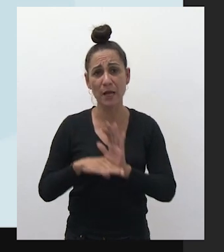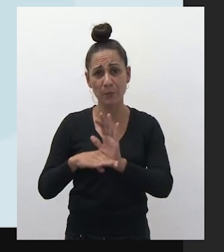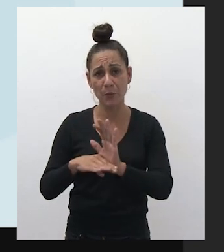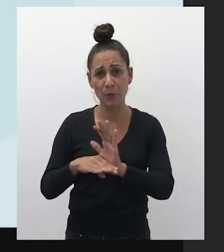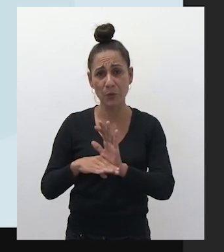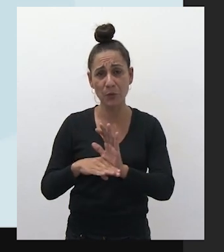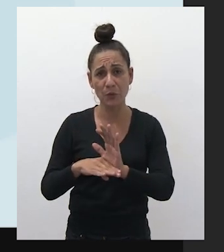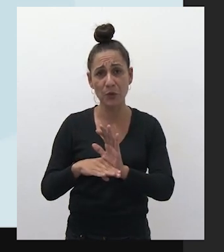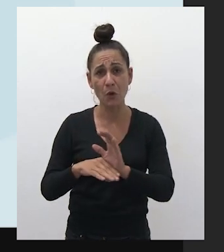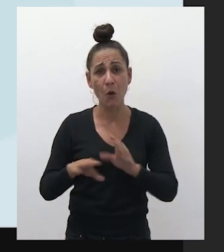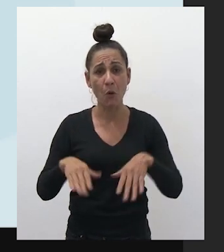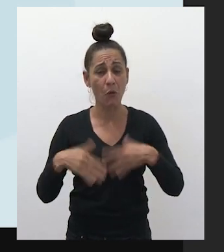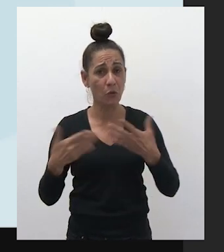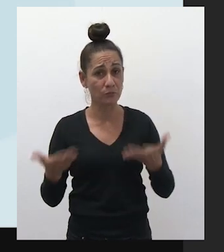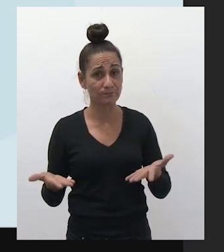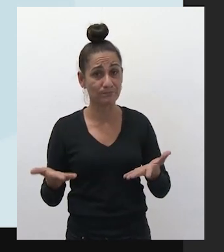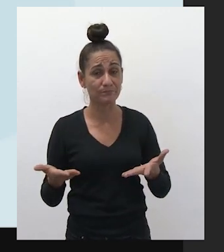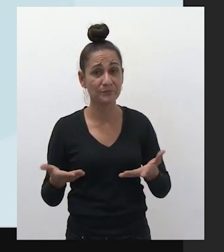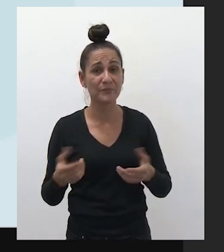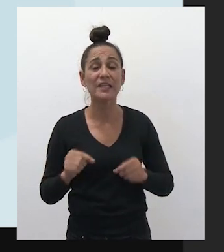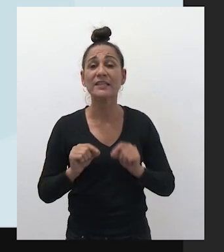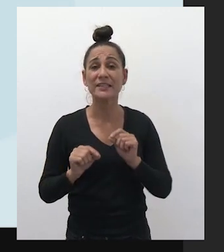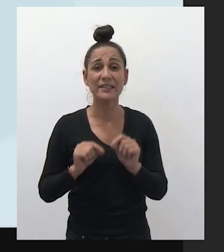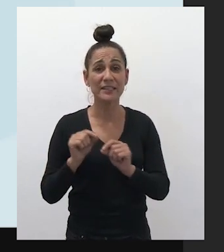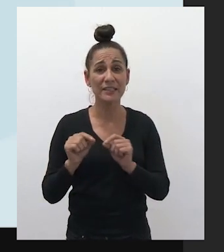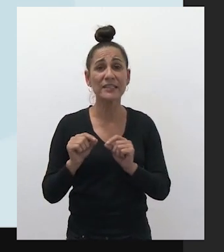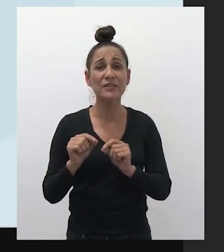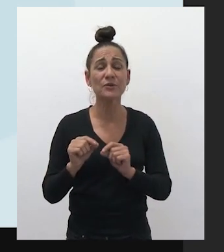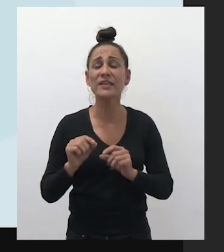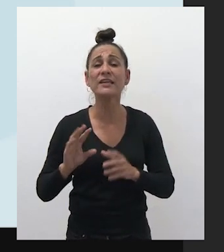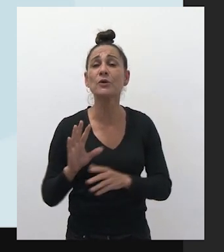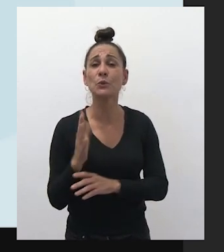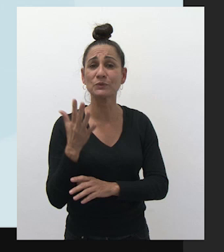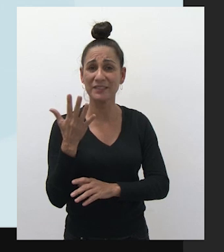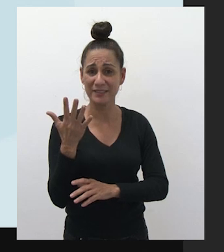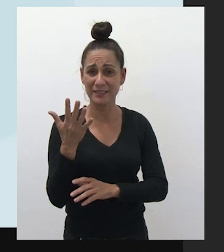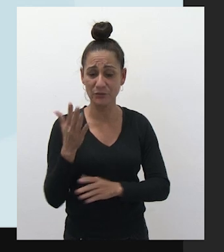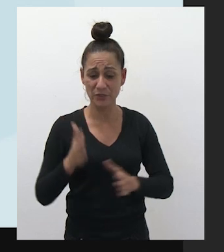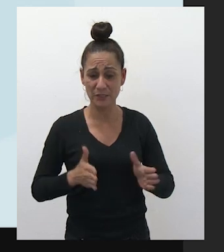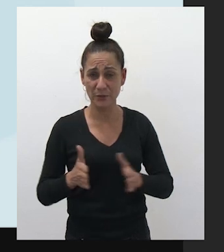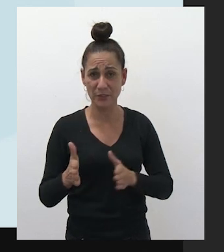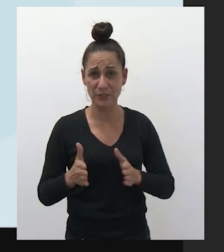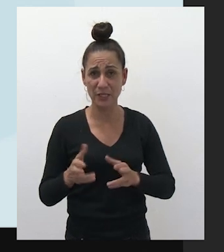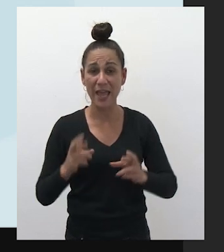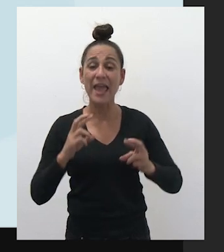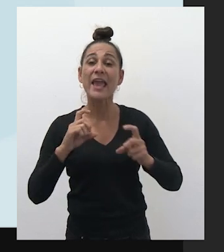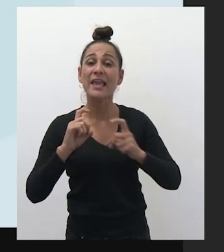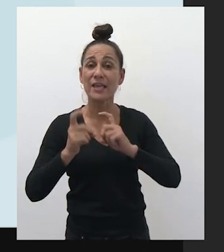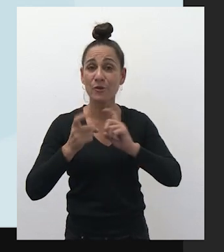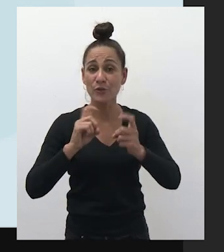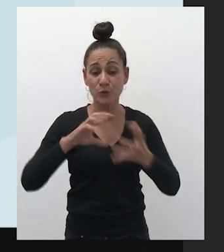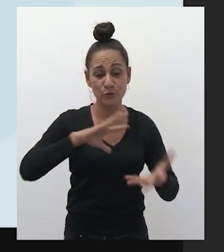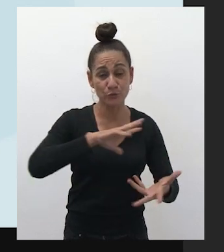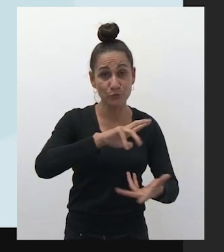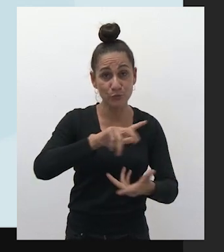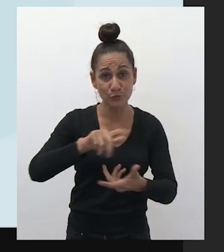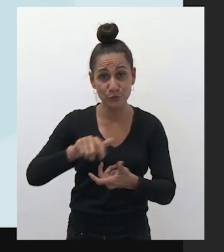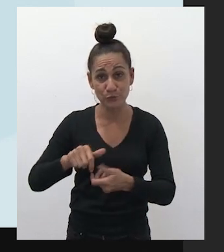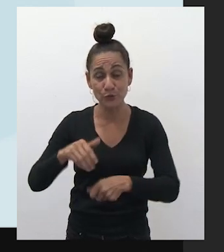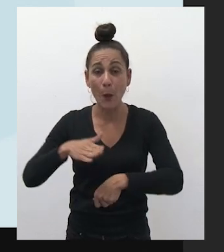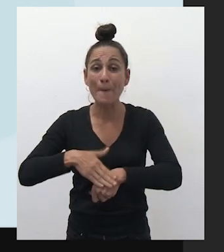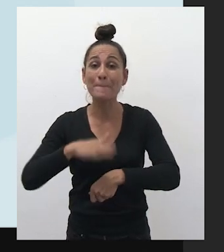humanidade ou não? E aí, o que, que aconteceu nesse meio tempo? Reuniões mundiais,